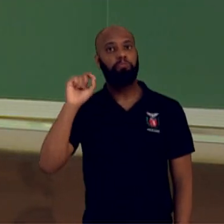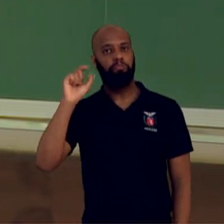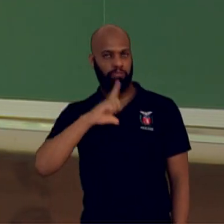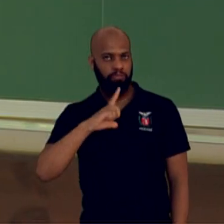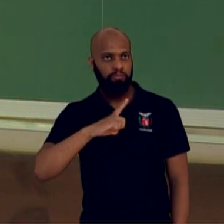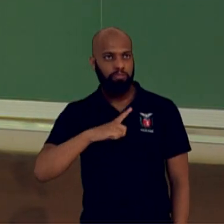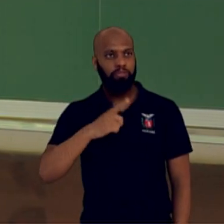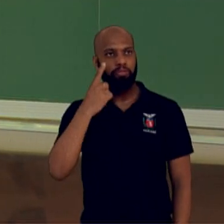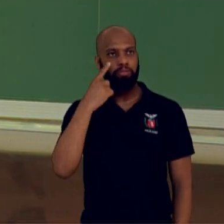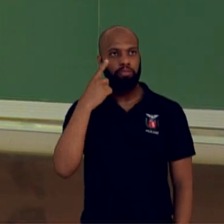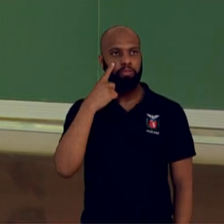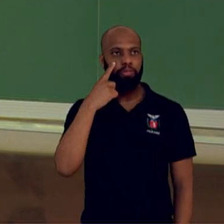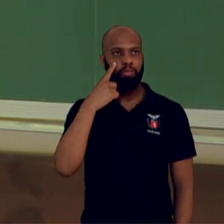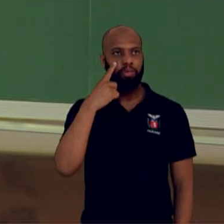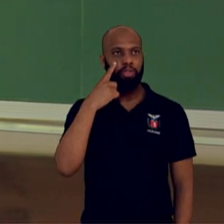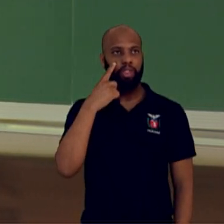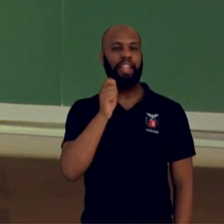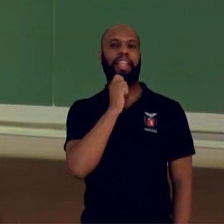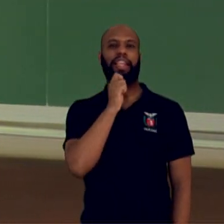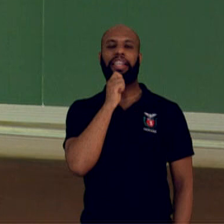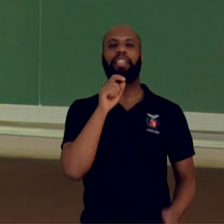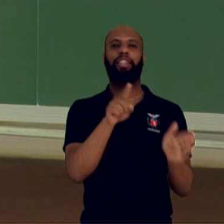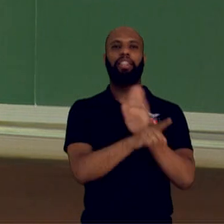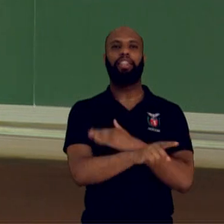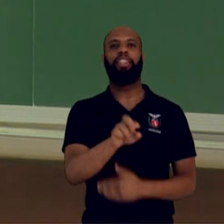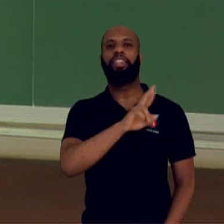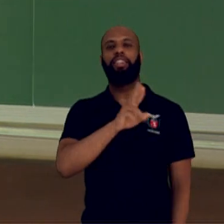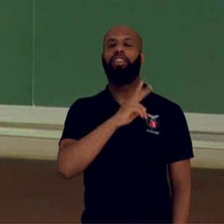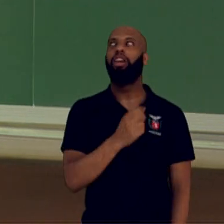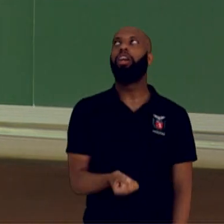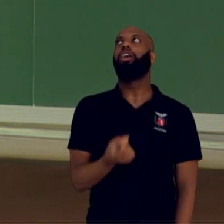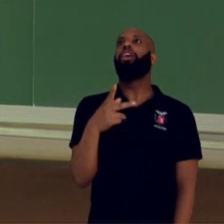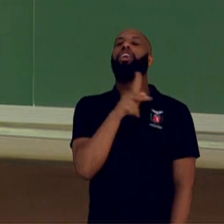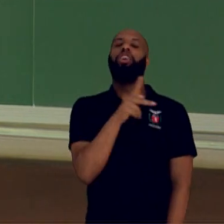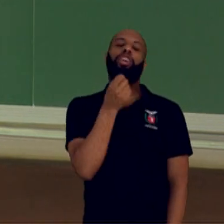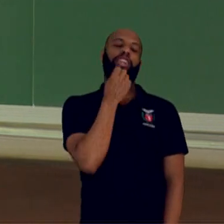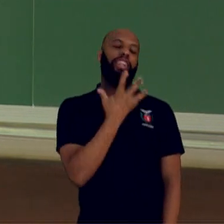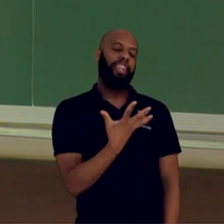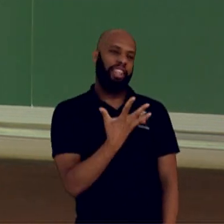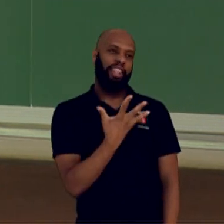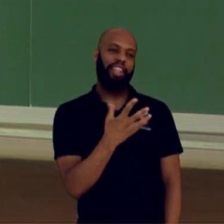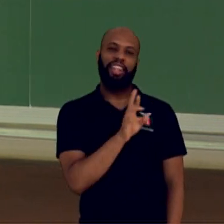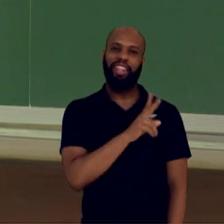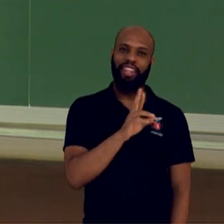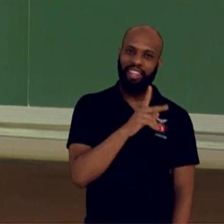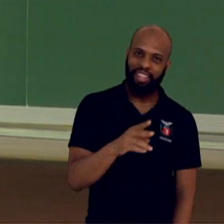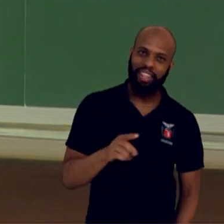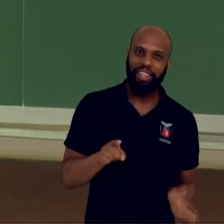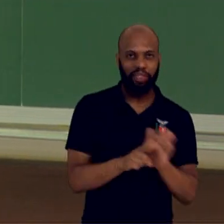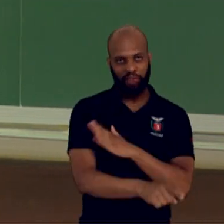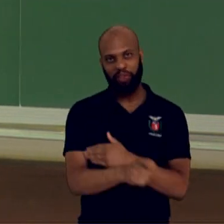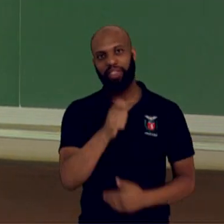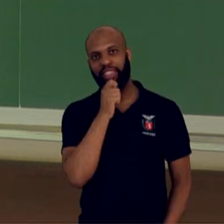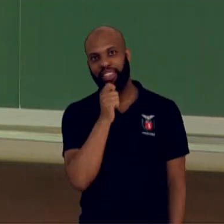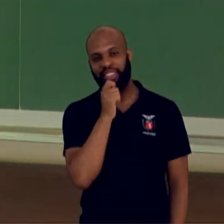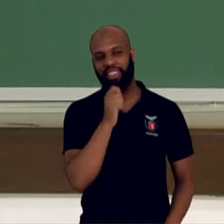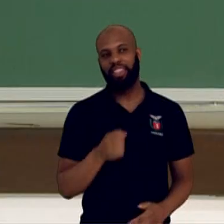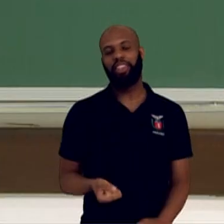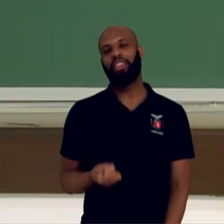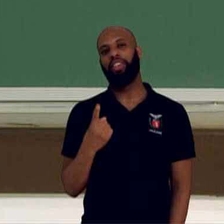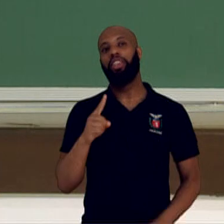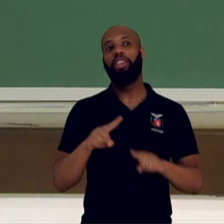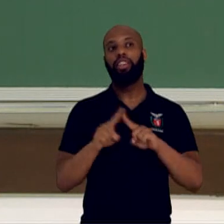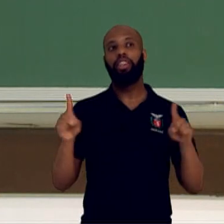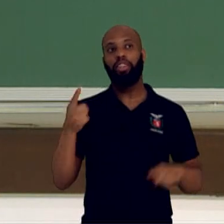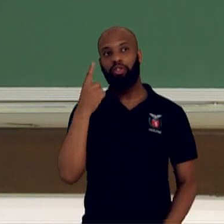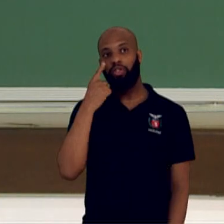vamos ver se não é um teste. Ainda não. Ai, professora, que bom. Não é um teste ainda. Nossa,